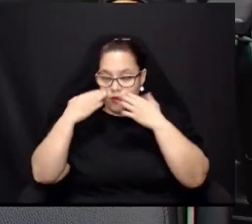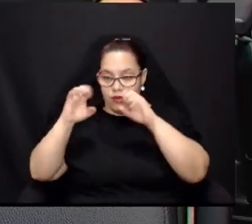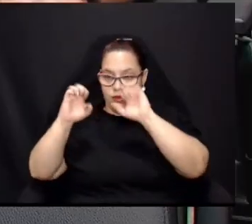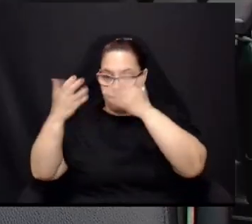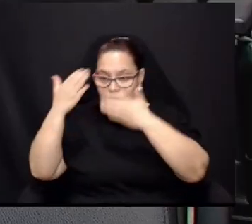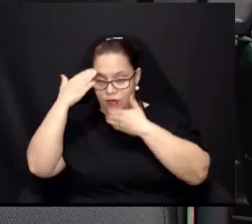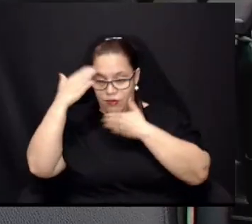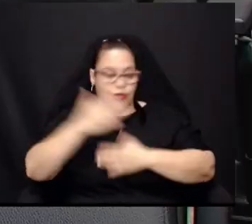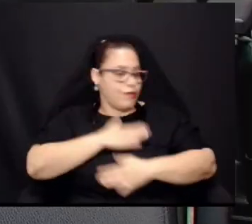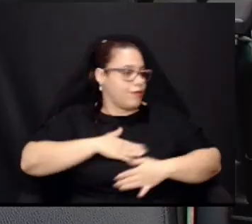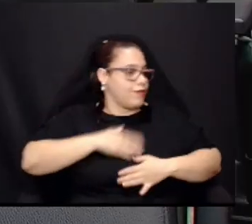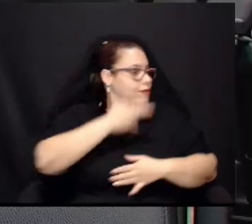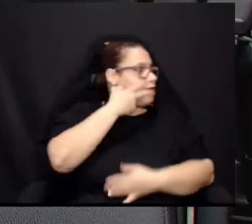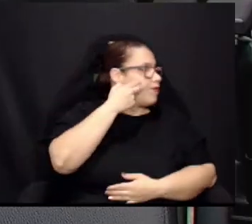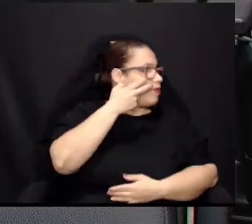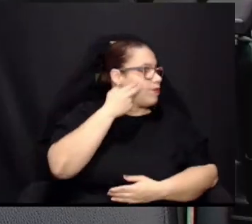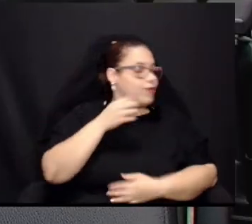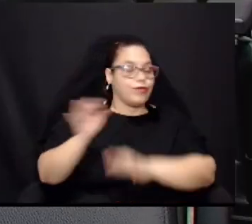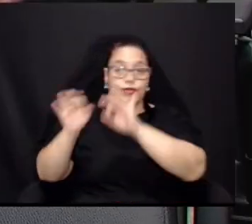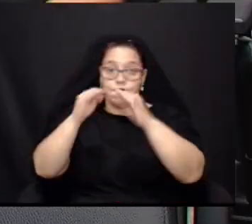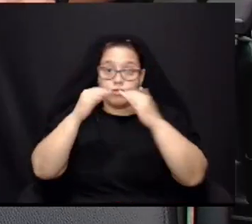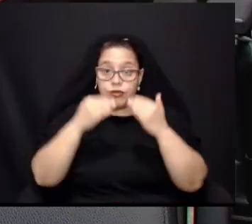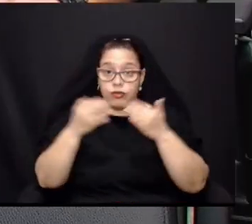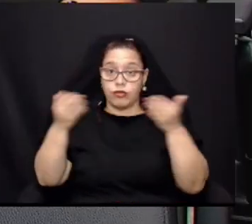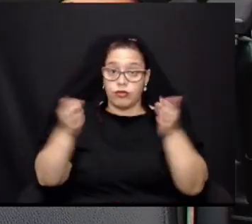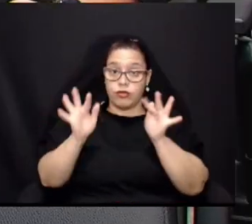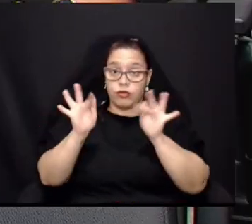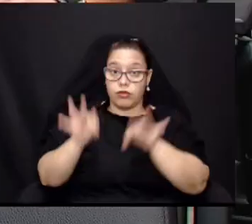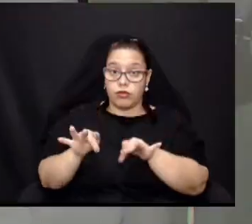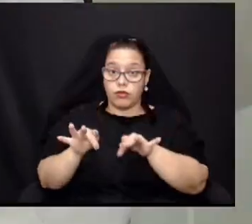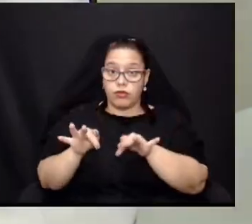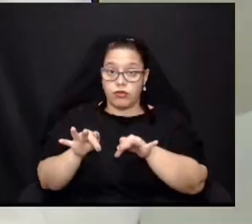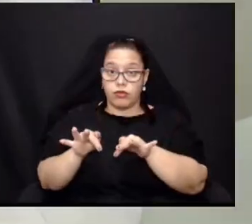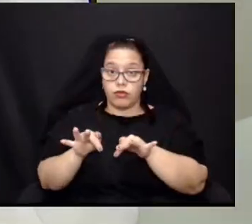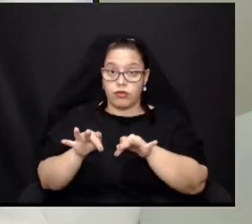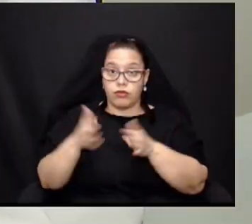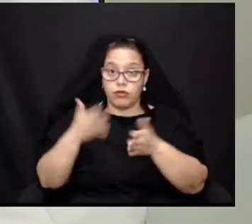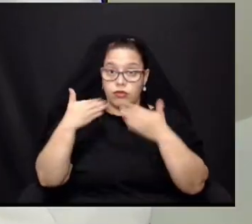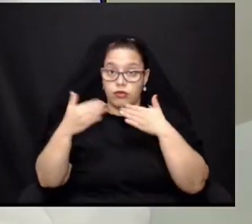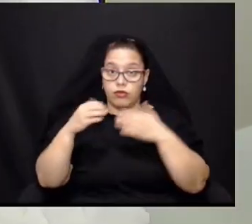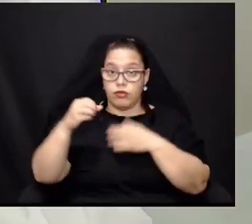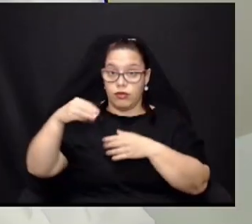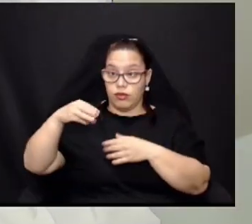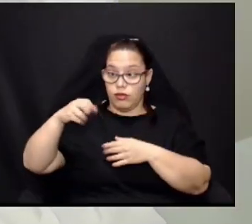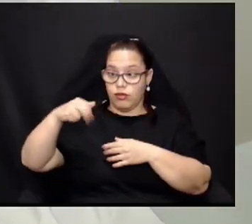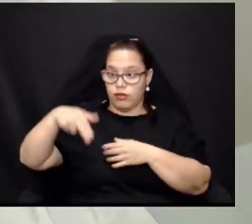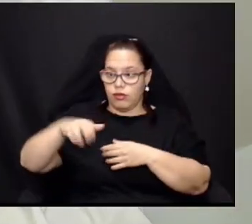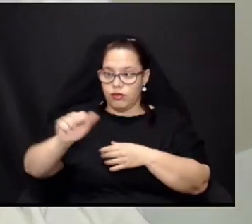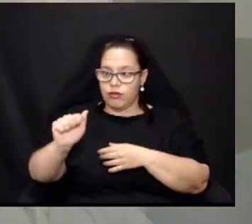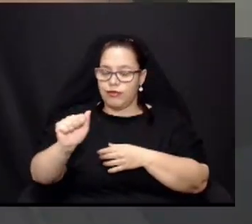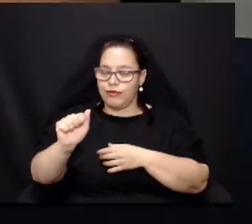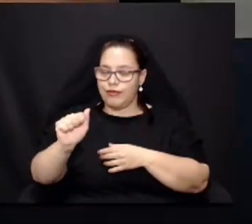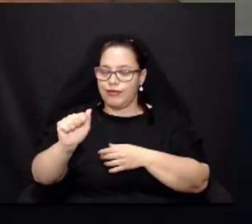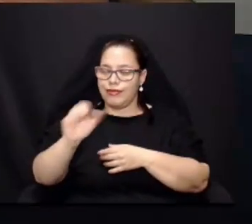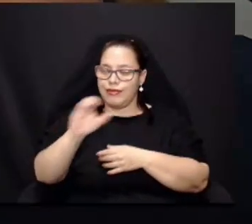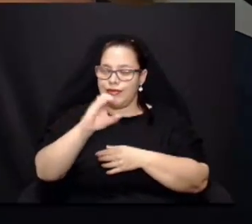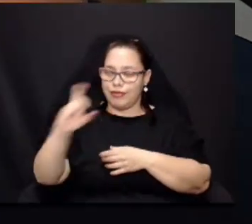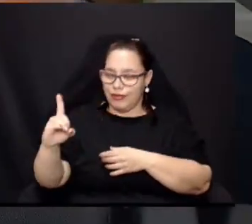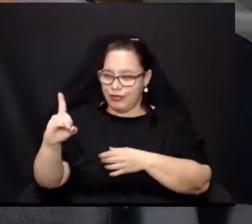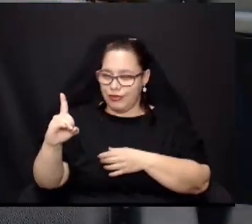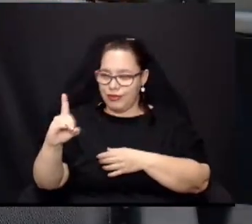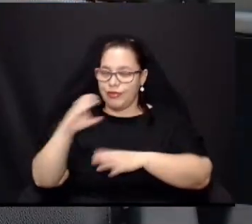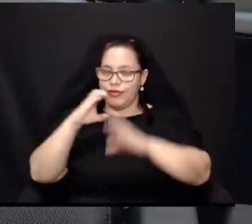Rafa. E pessoal, e agora por último, a gente vai conversar com a Moana Libertini, ela que é coordenadora de comunicação